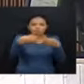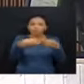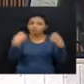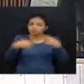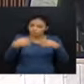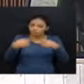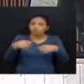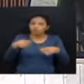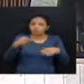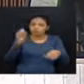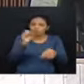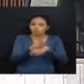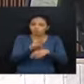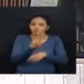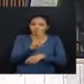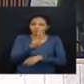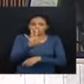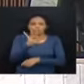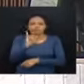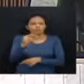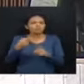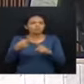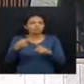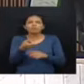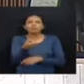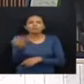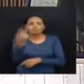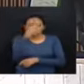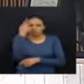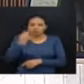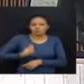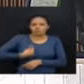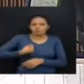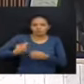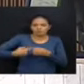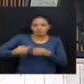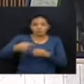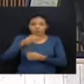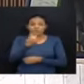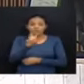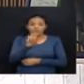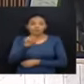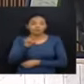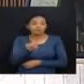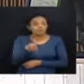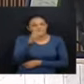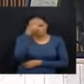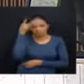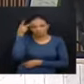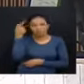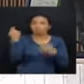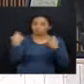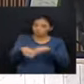com mais de 50 mil habitantes não pode ficar sem um recurso tão importante que